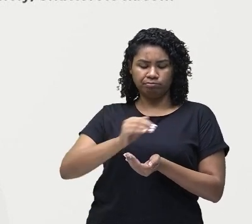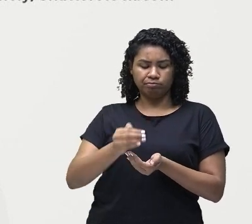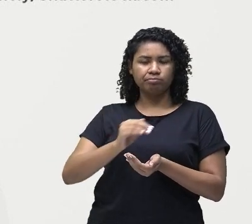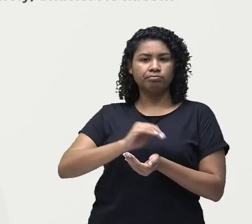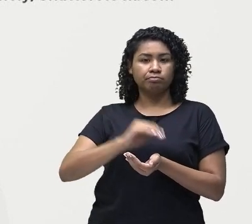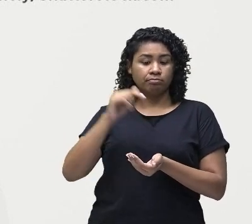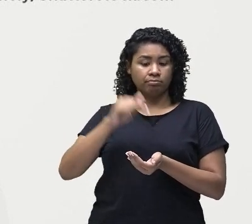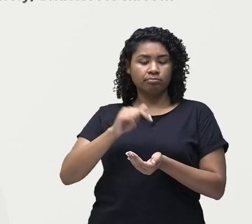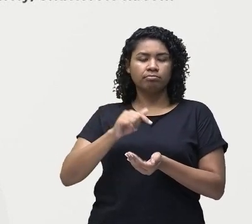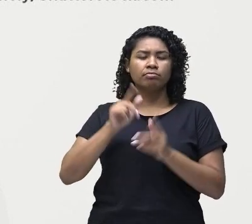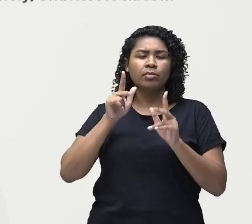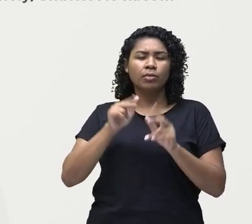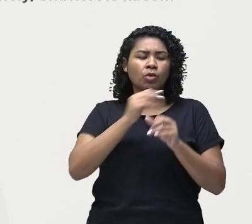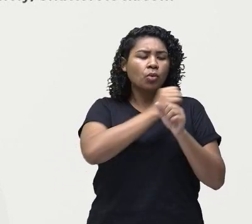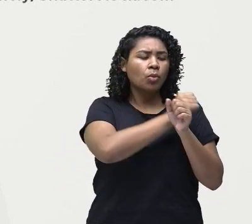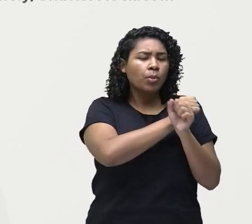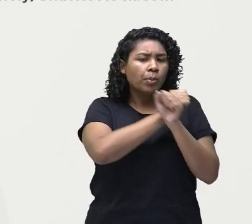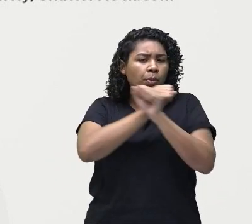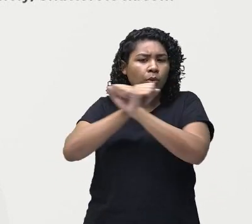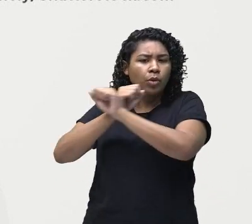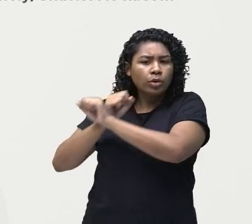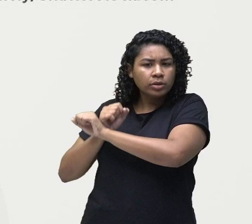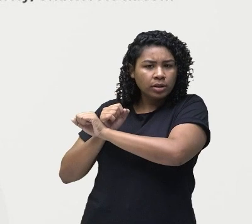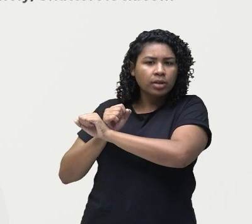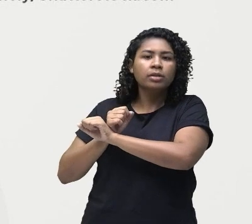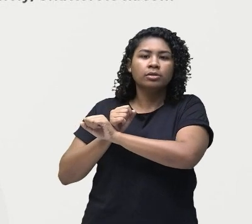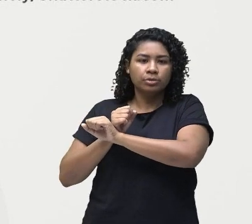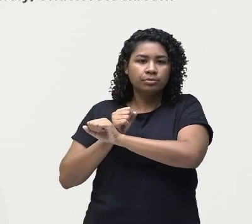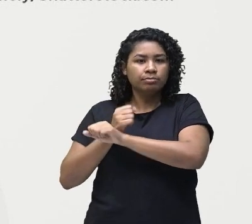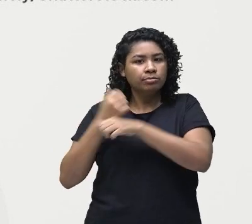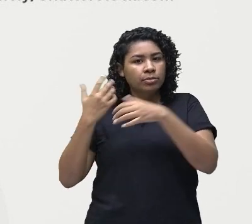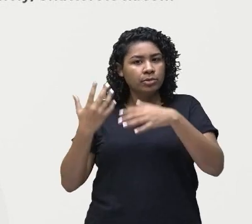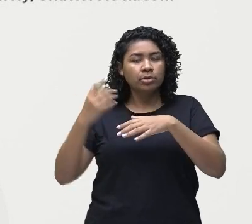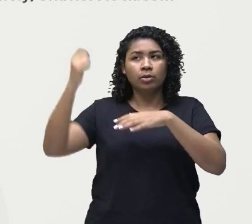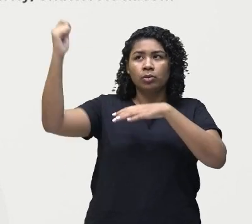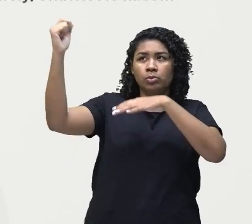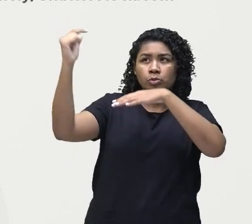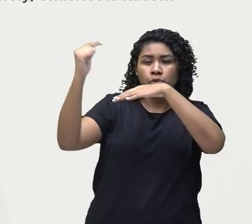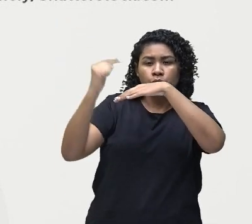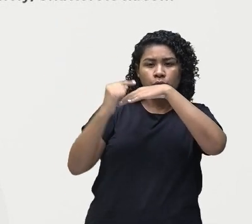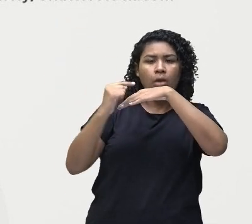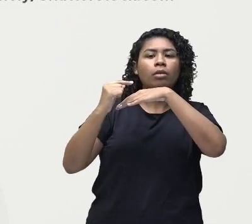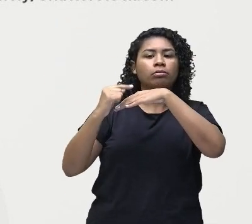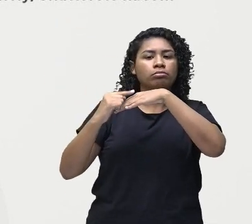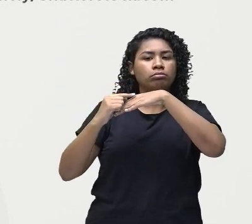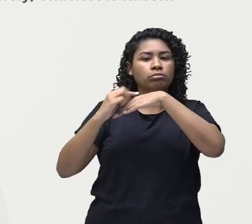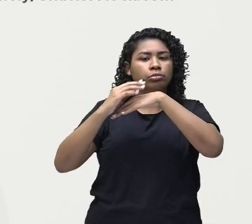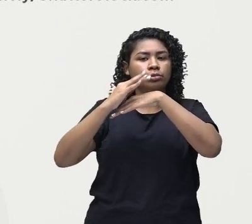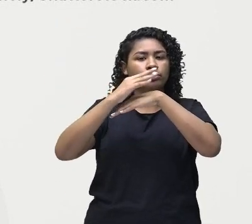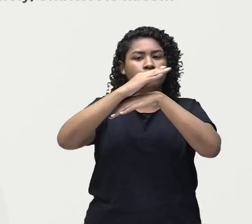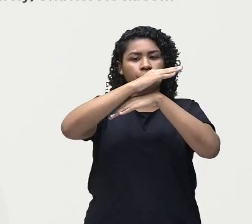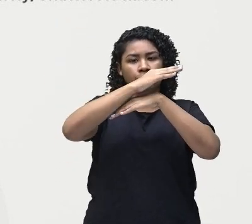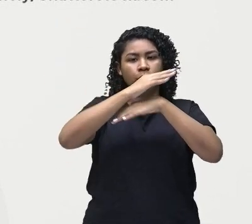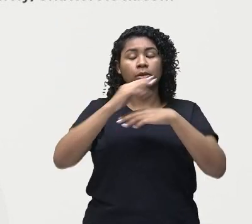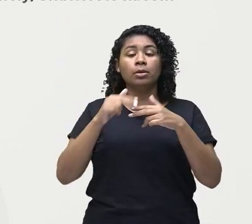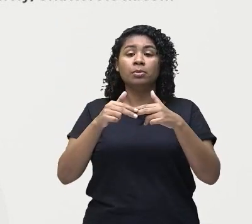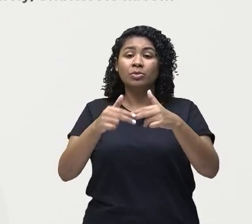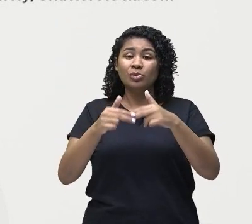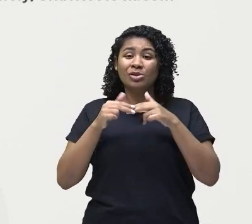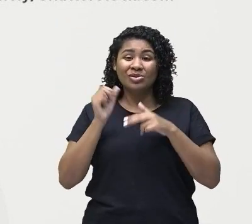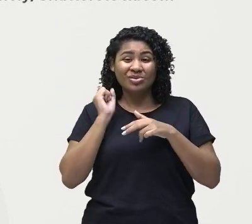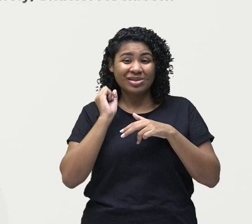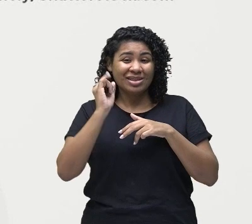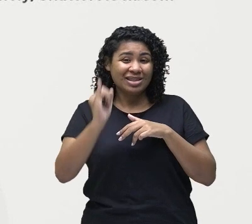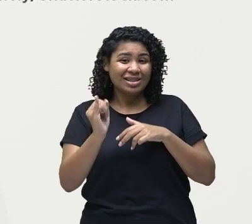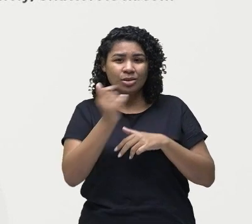um filtro que filtra os raios solares. Então imaginem se esses raios, se